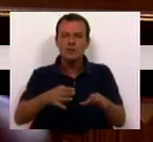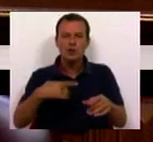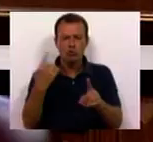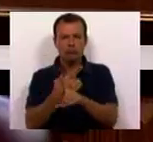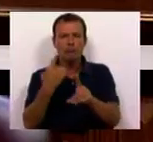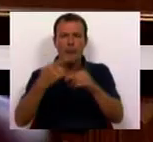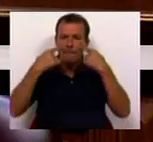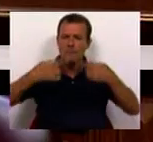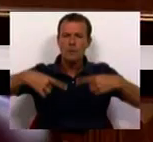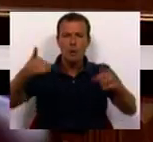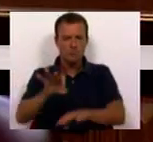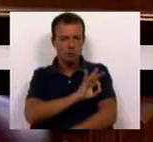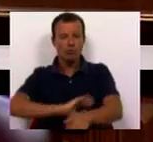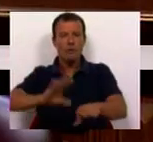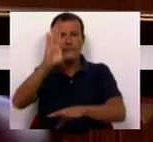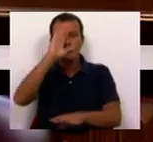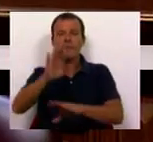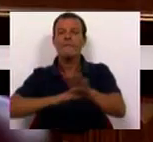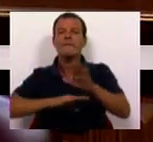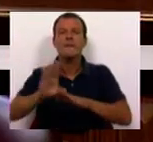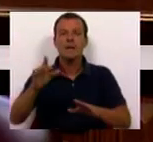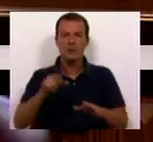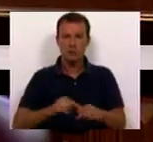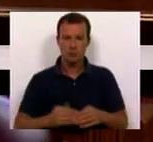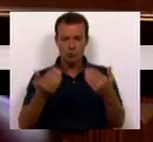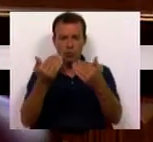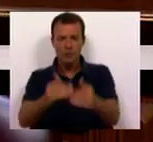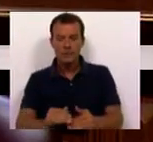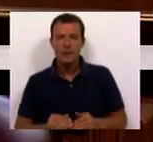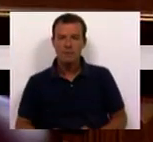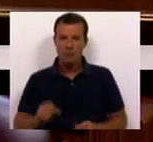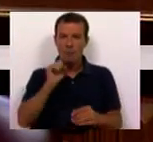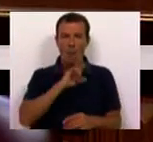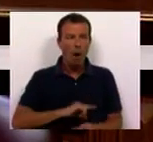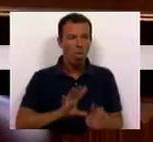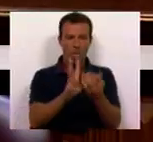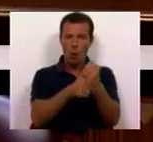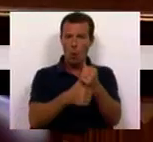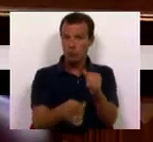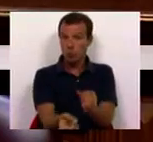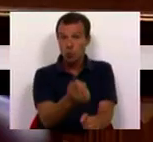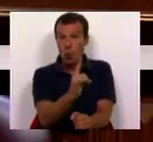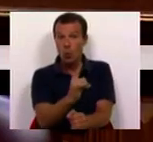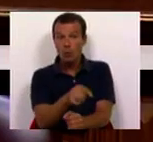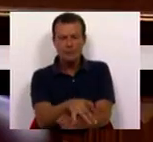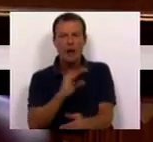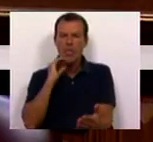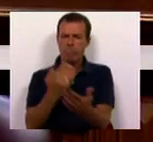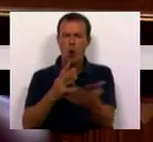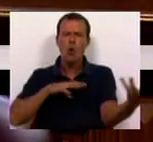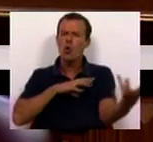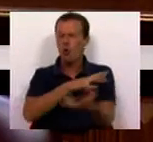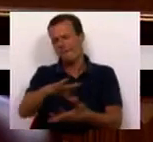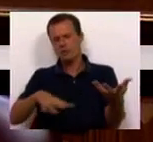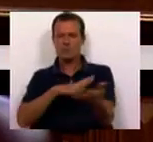Sr. Ministro fez, referindo que, no limite, pode não ter havido furto nenhum, lançou confusão e